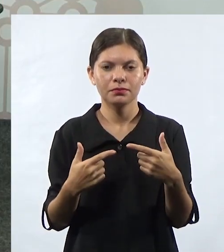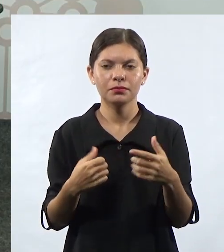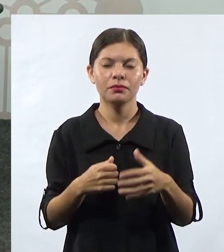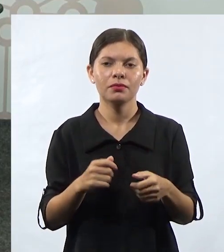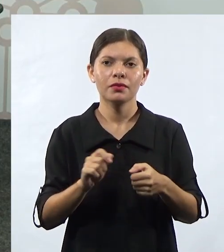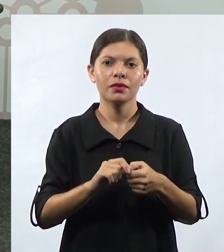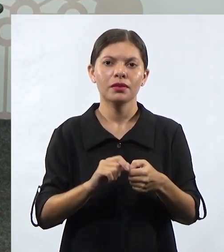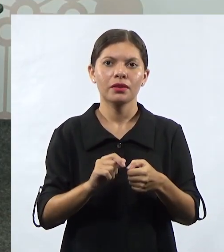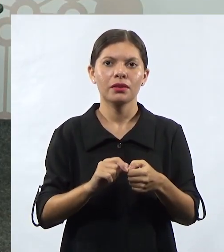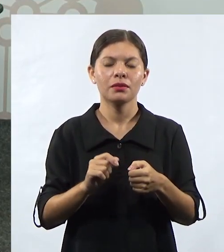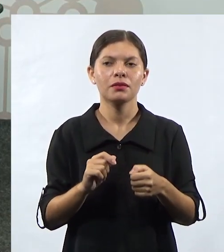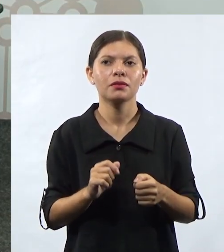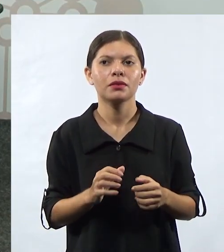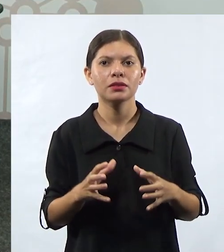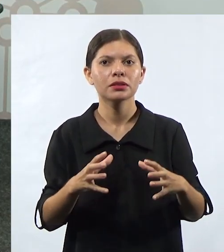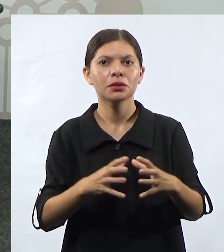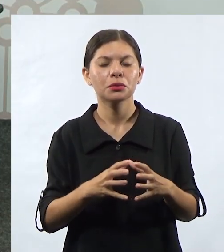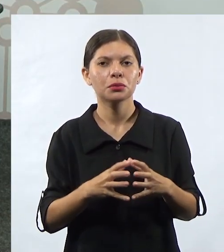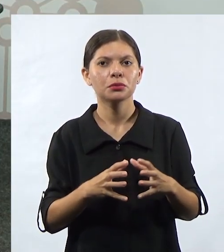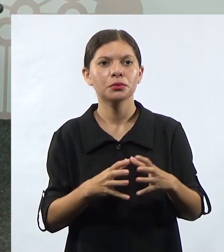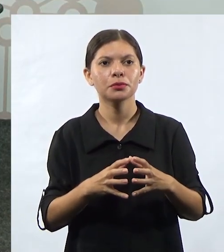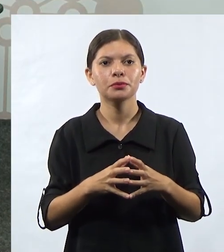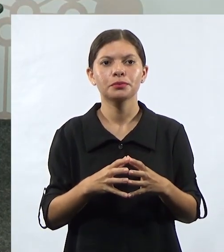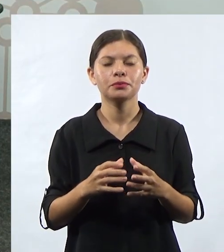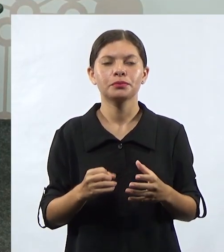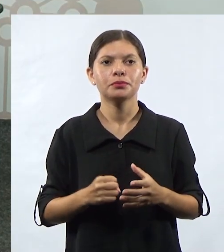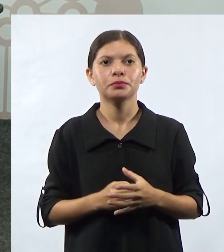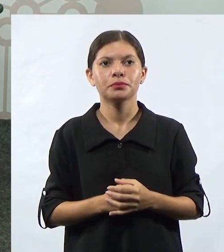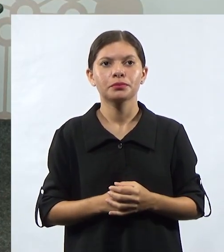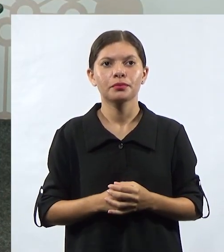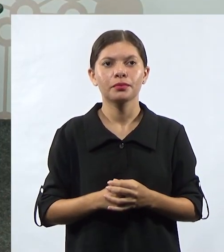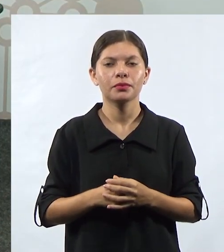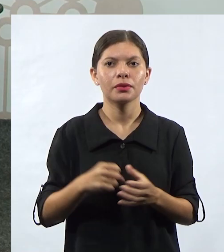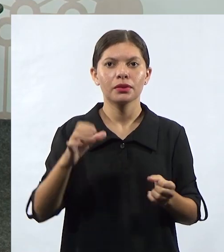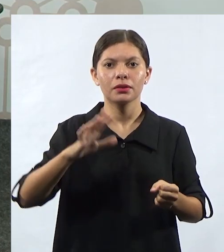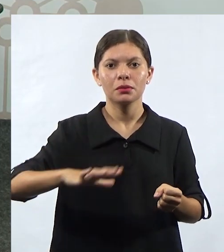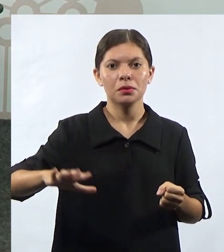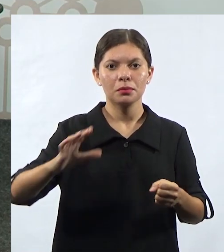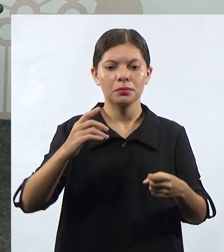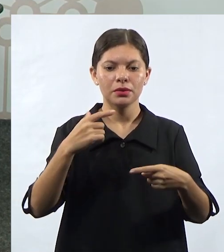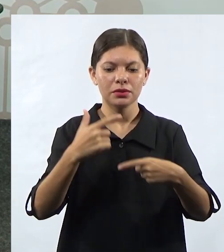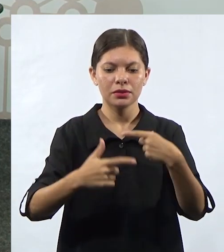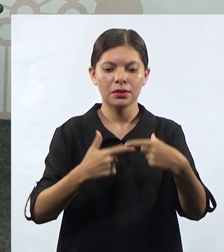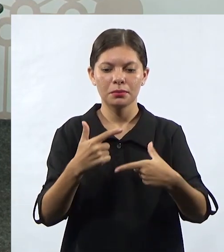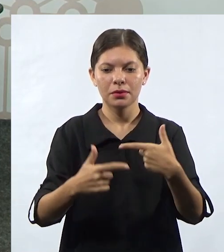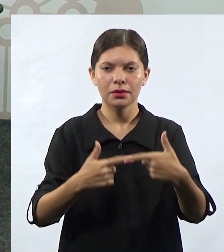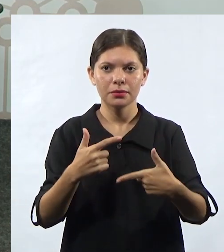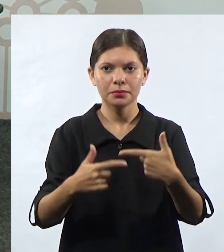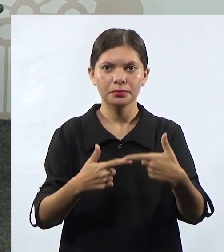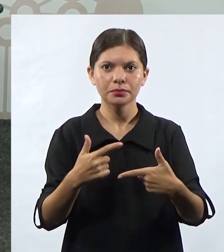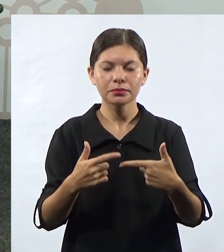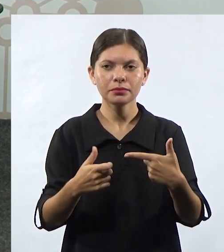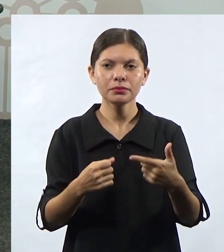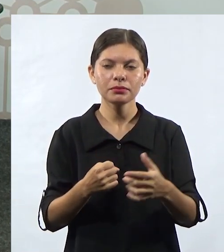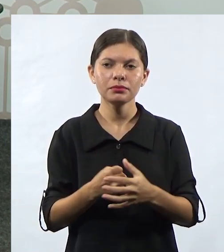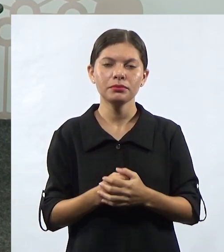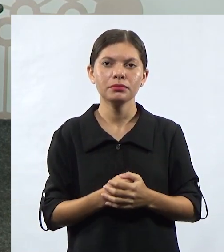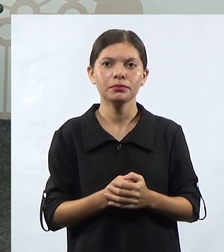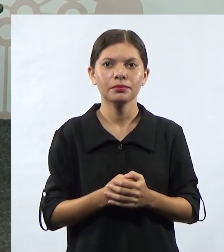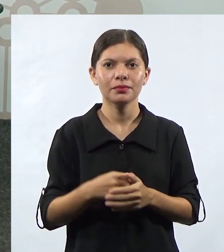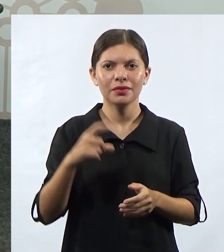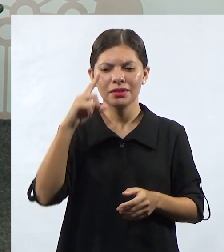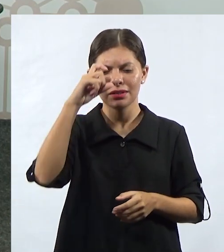que eu acho mais interessante, só que a gente sabe que no ambiente de trabalho a gente acaba também disputando a atenção do participante com